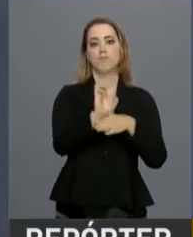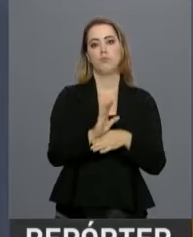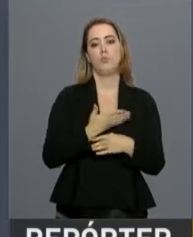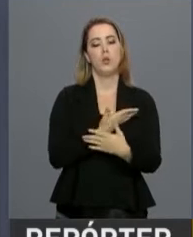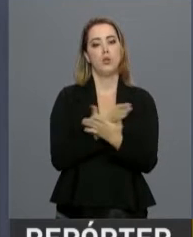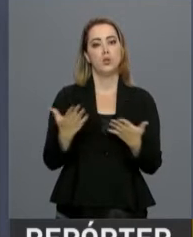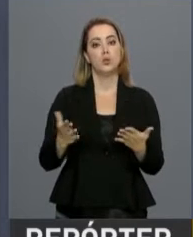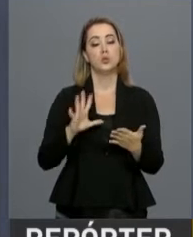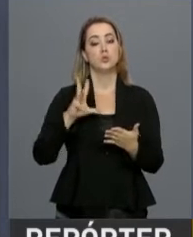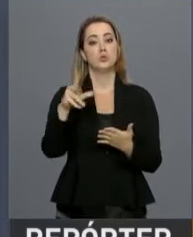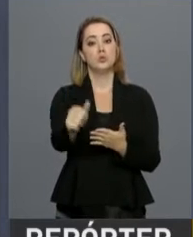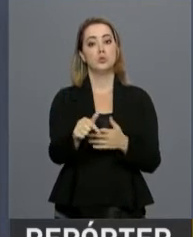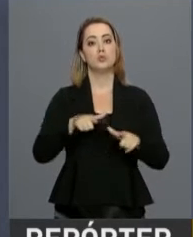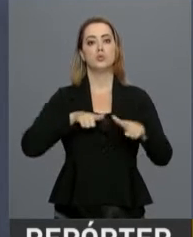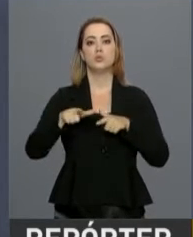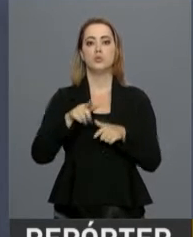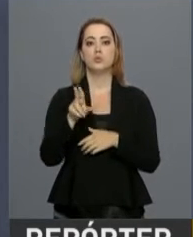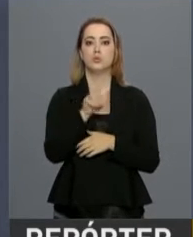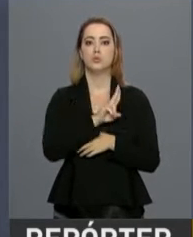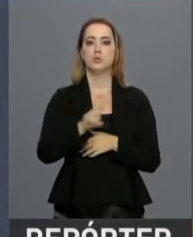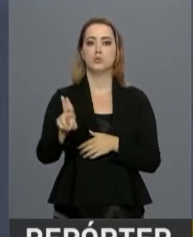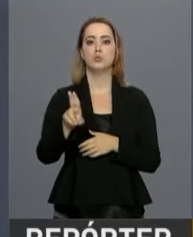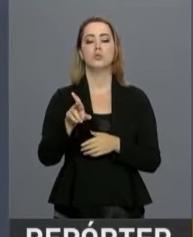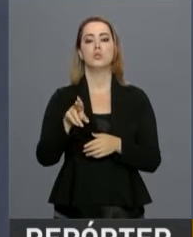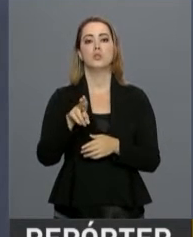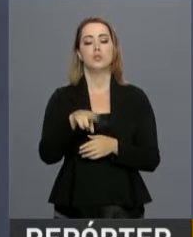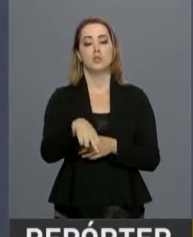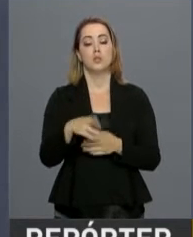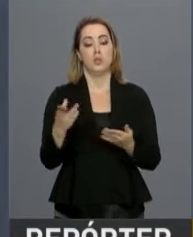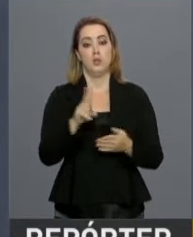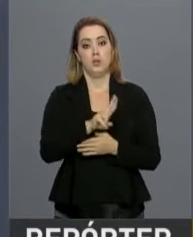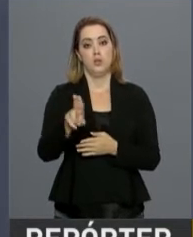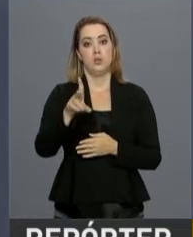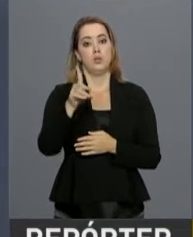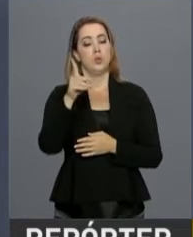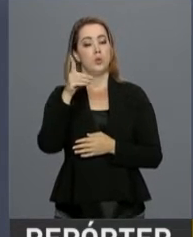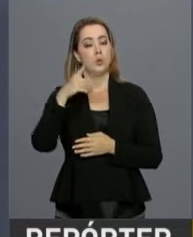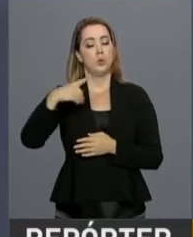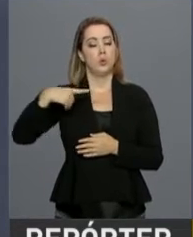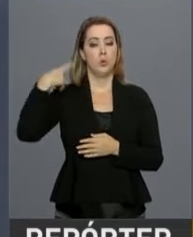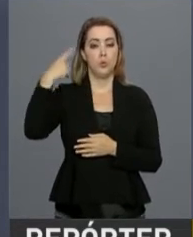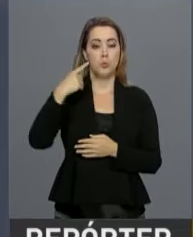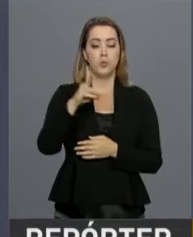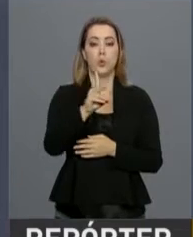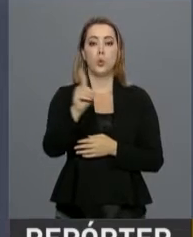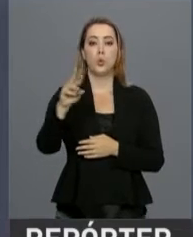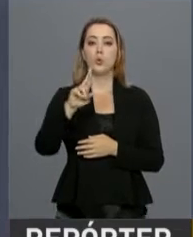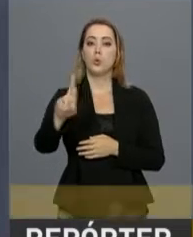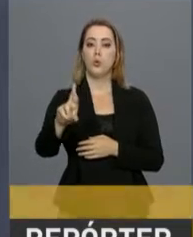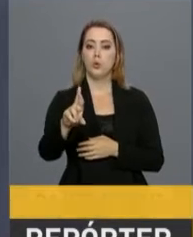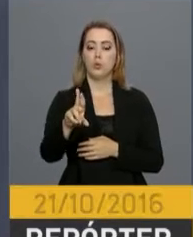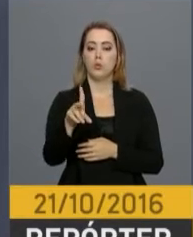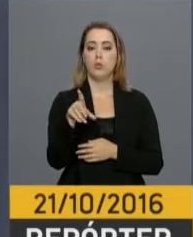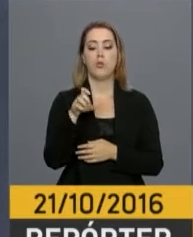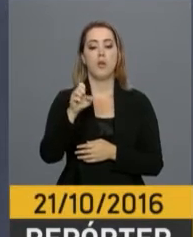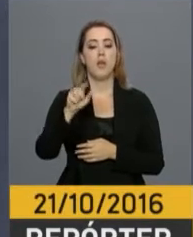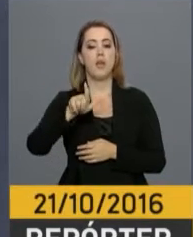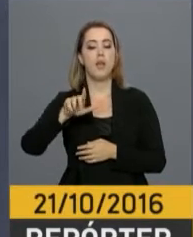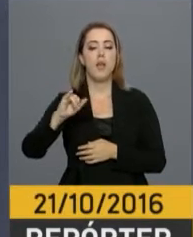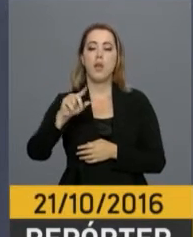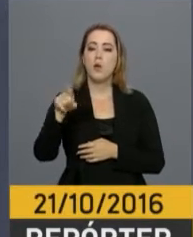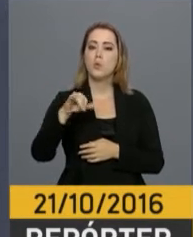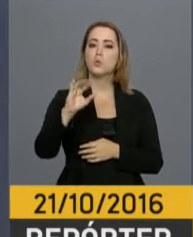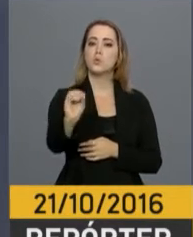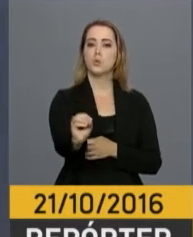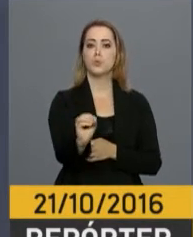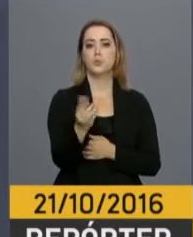superintendentes regionais, em nome do superintendente anfitrião, Dr. Elzo Vicente da Silva, e saudá-los